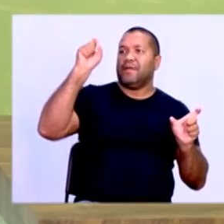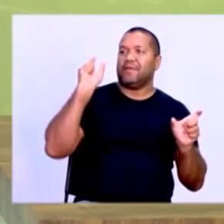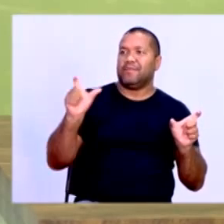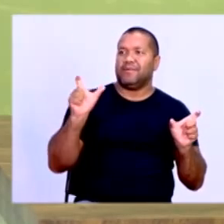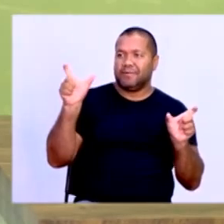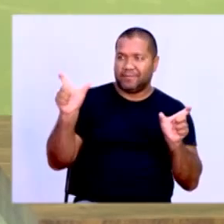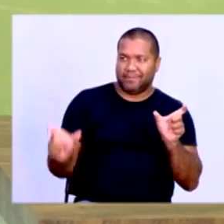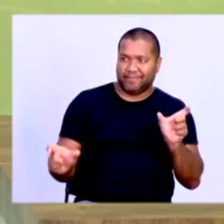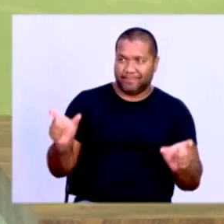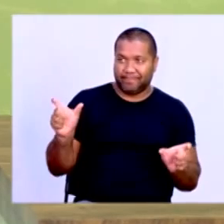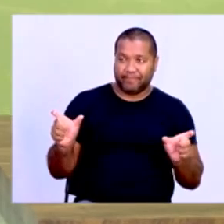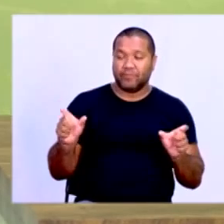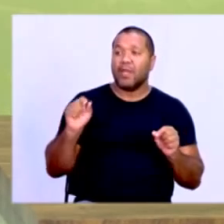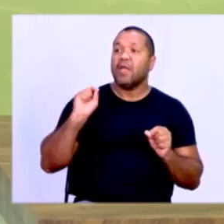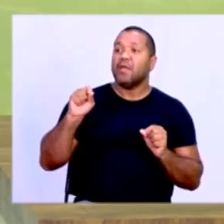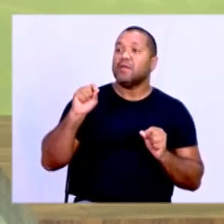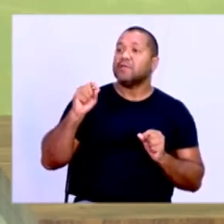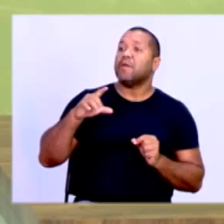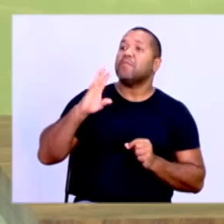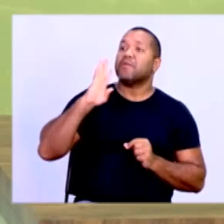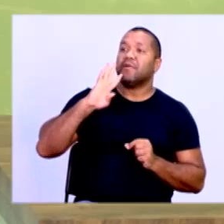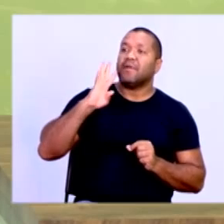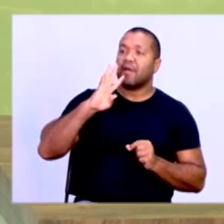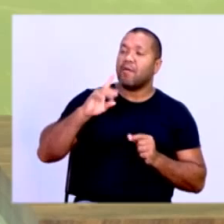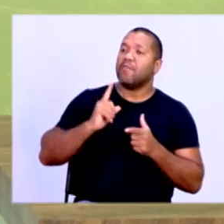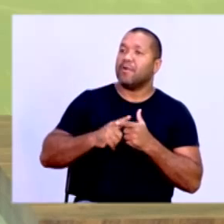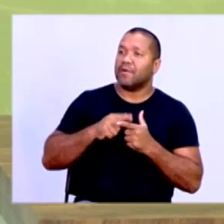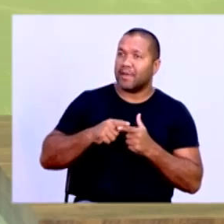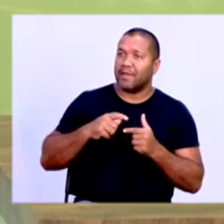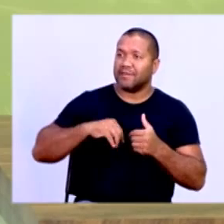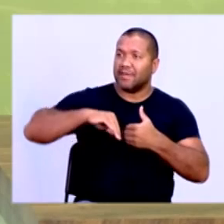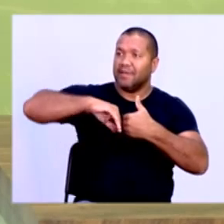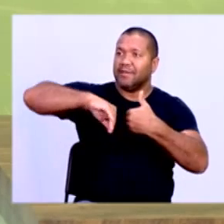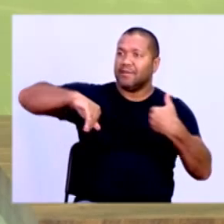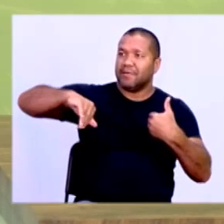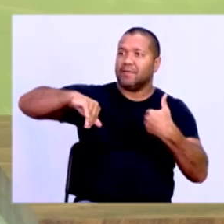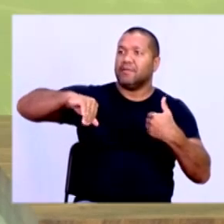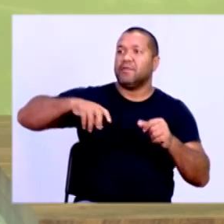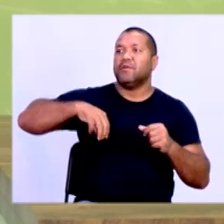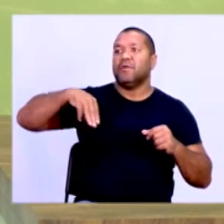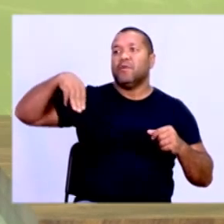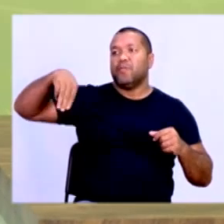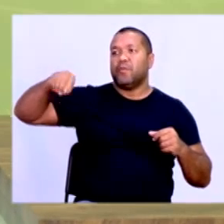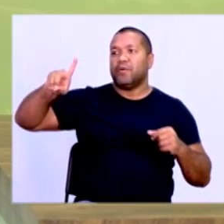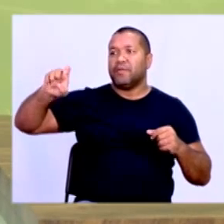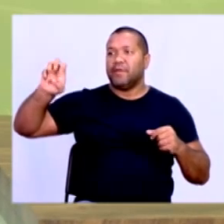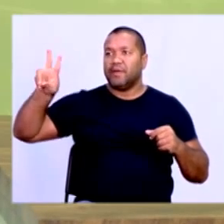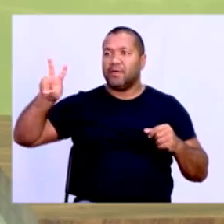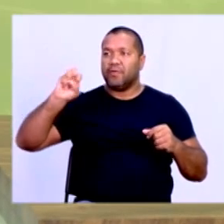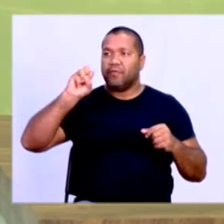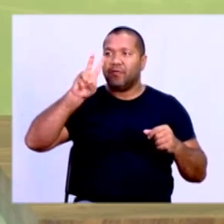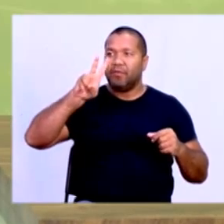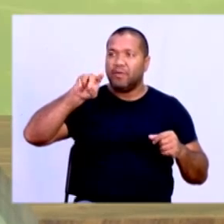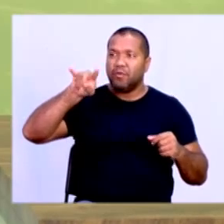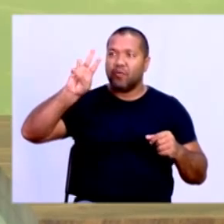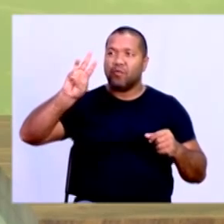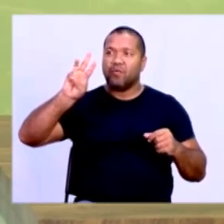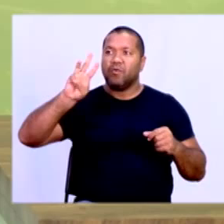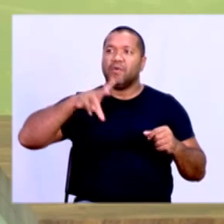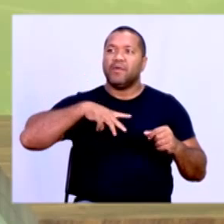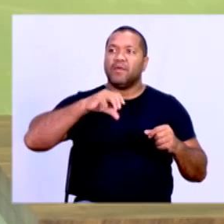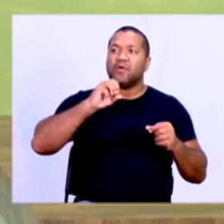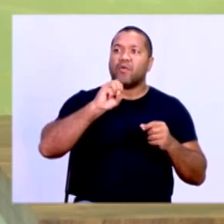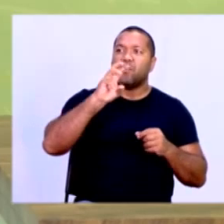professor, porque isso inclusive essa divisão de modelo, visão e controlador separa em